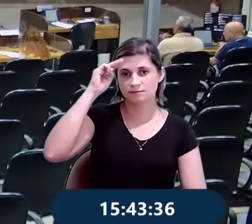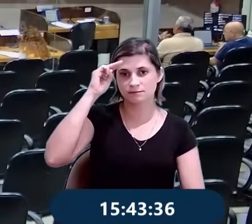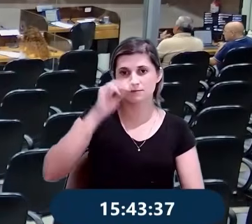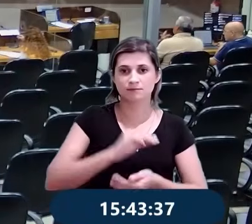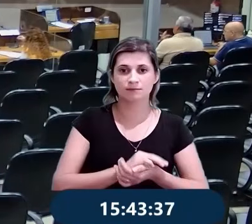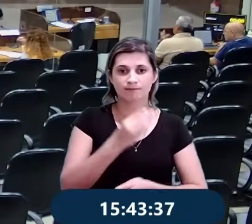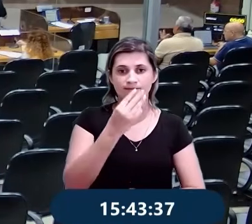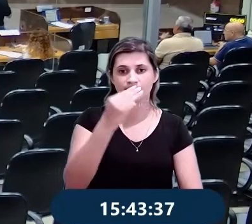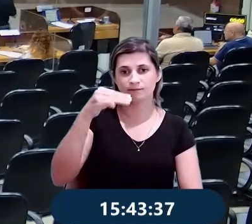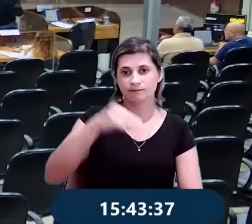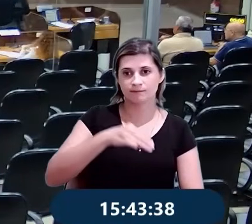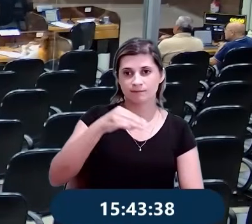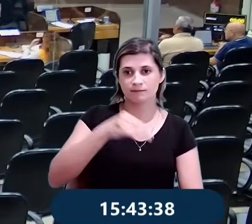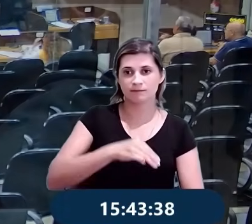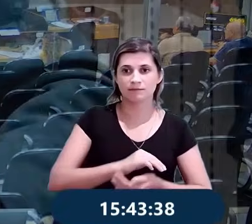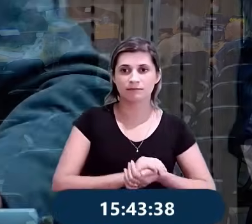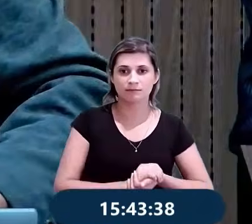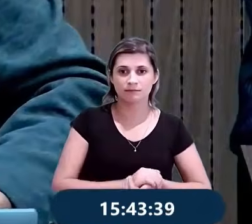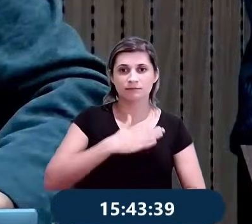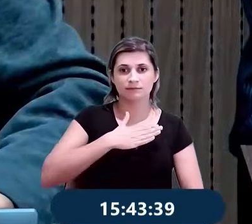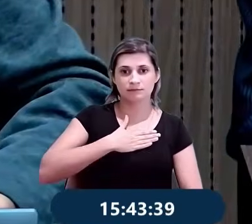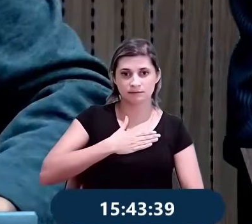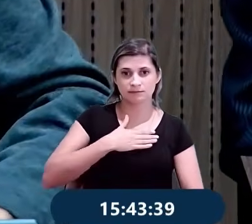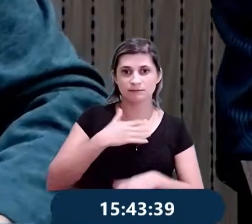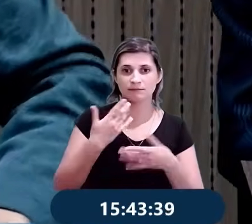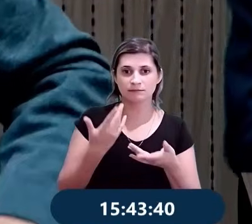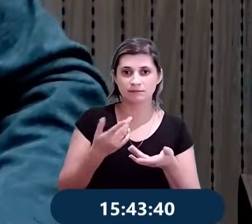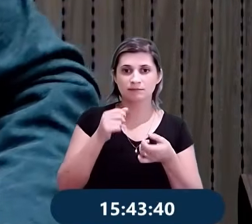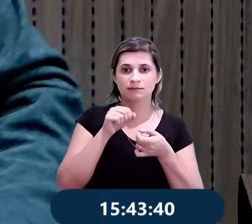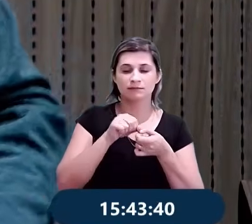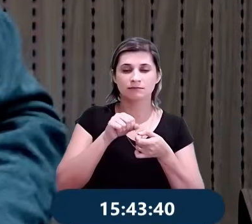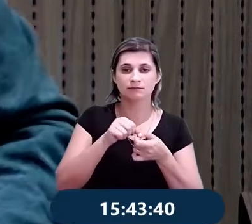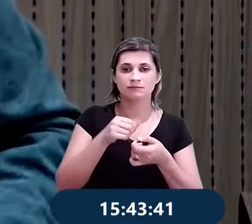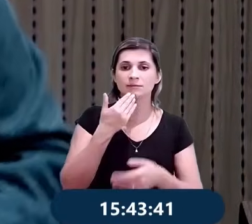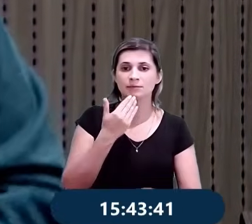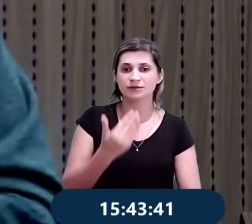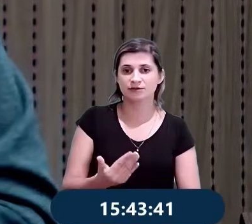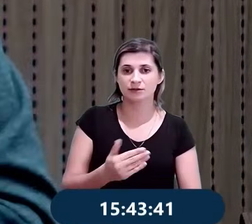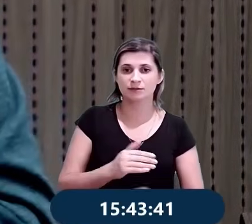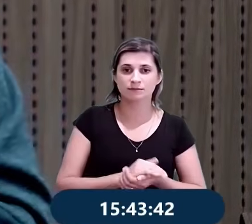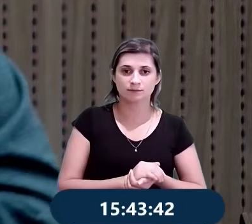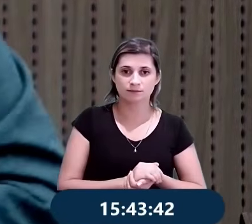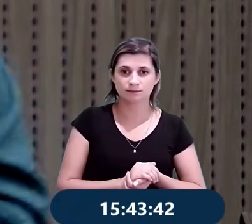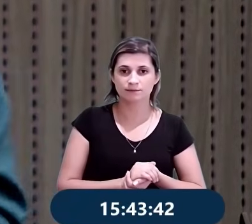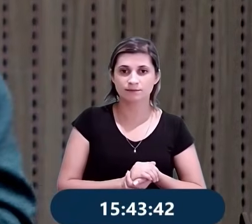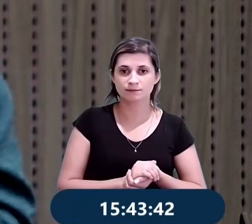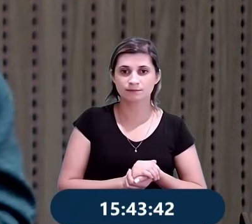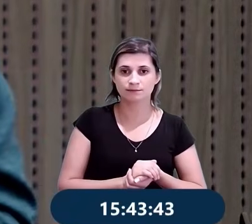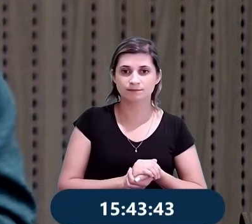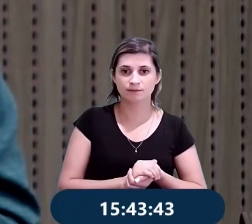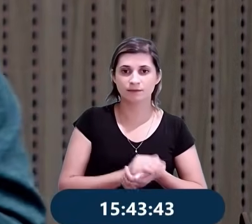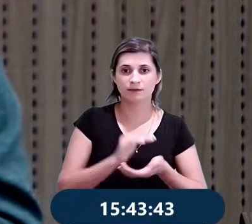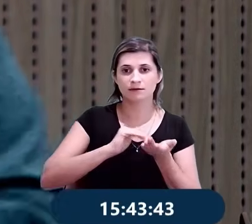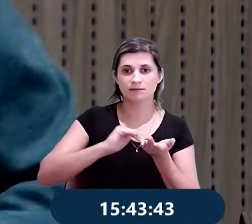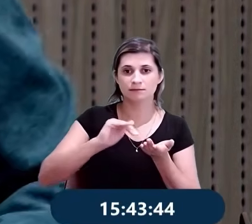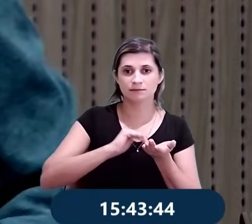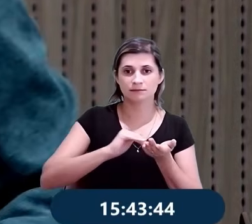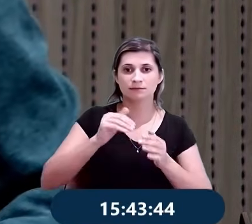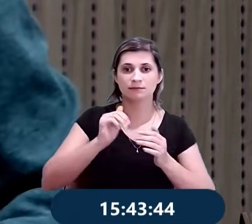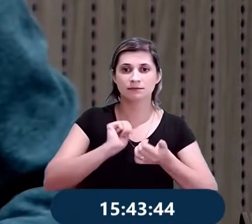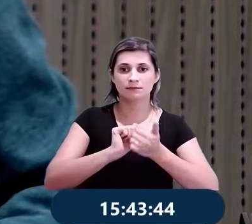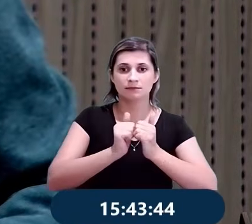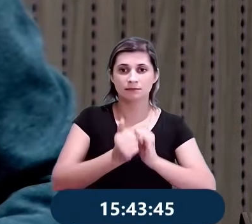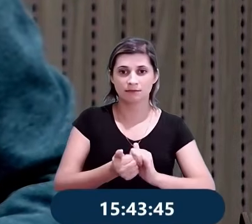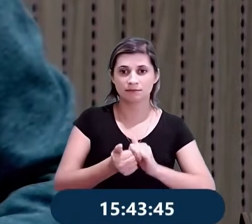Eu gostaria de fazer um pedido ao secretário de Esportes do município de